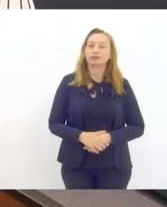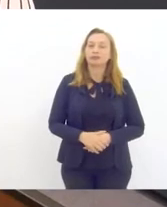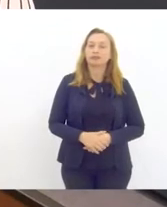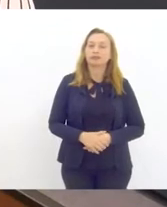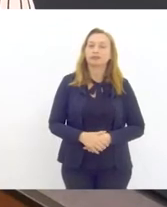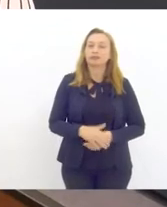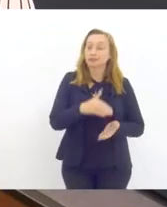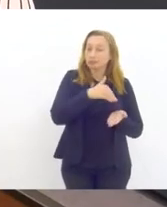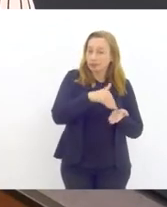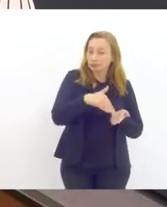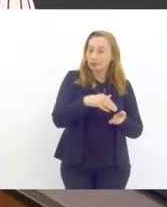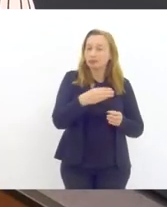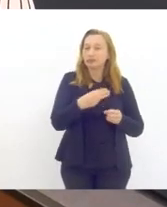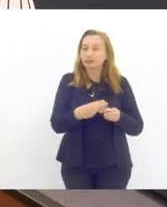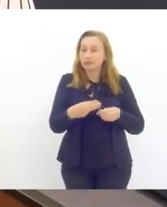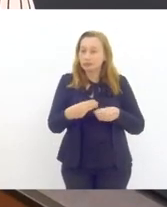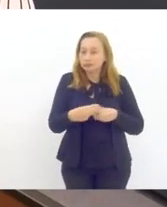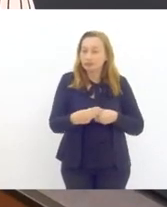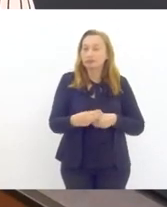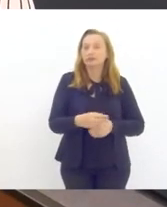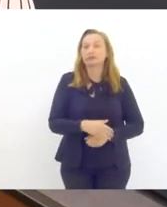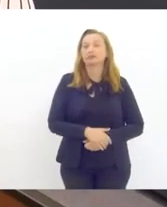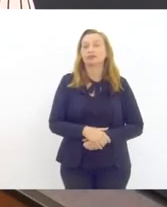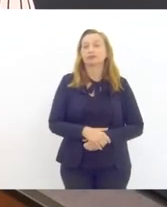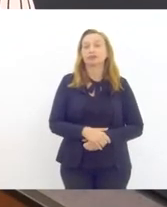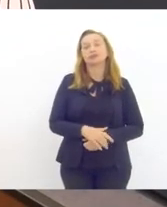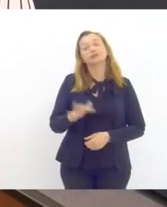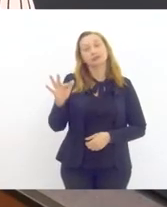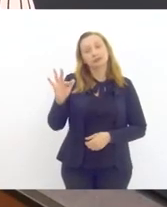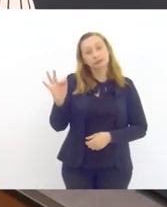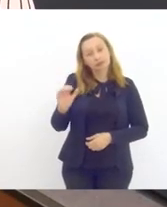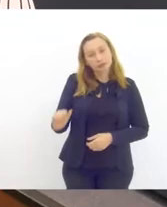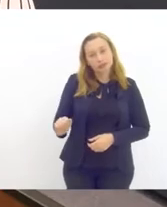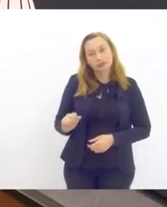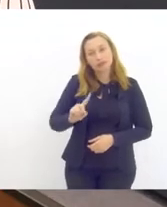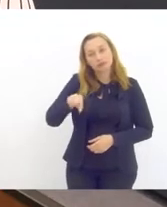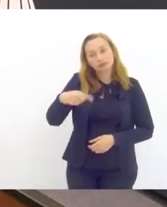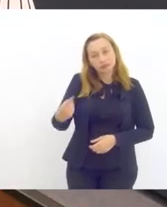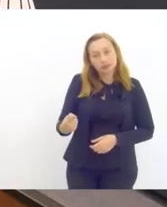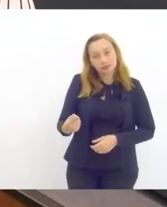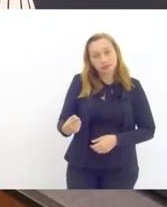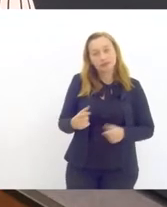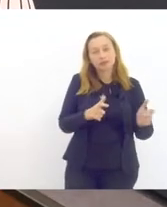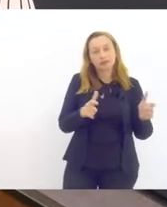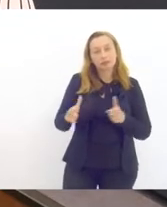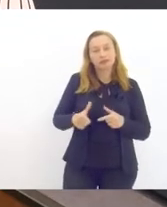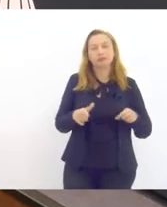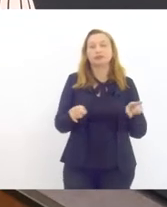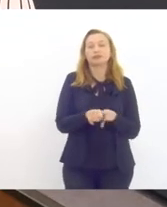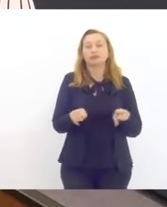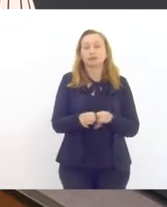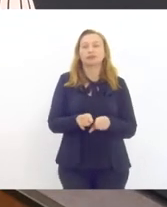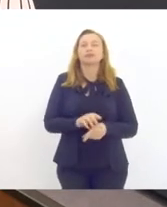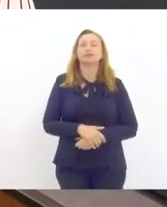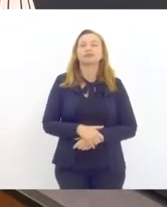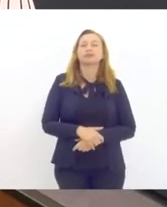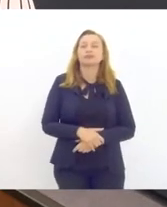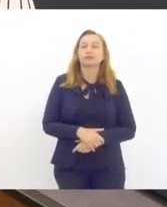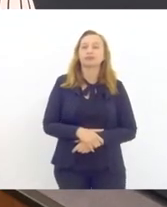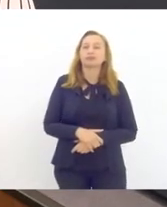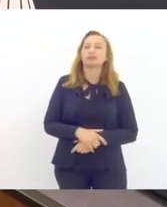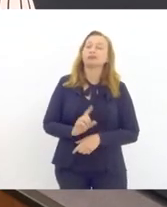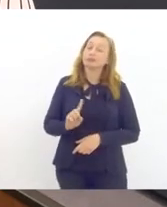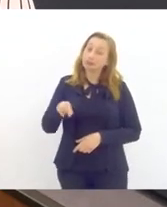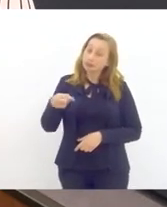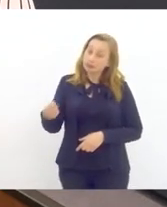os secretários municipais de Fazenda e de outras pastas aqui presentes, e os